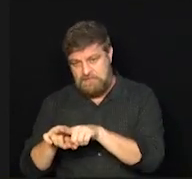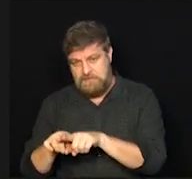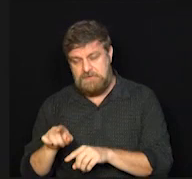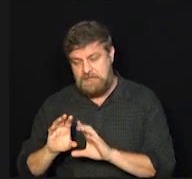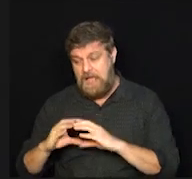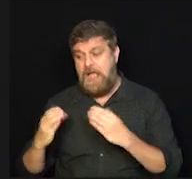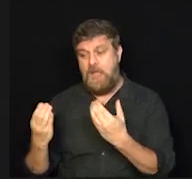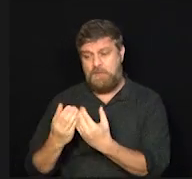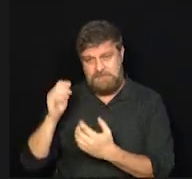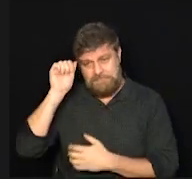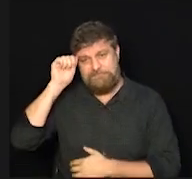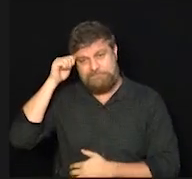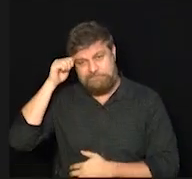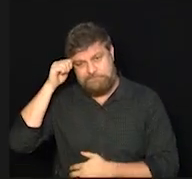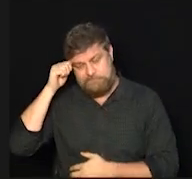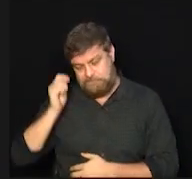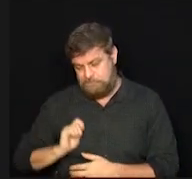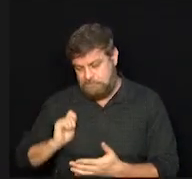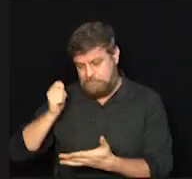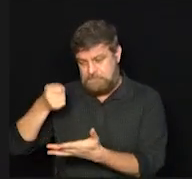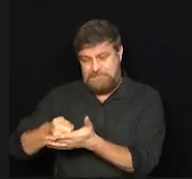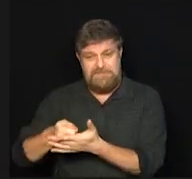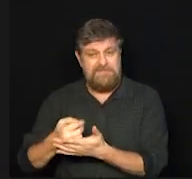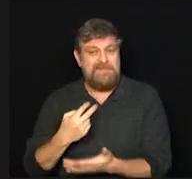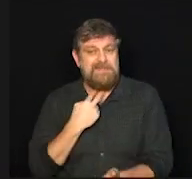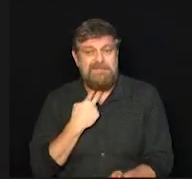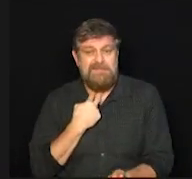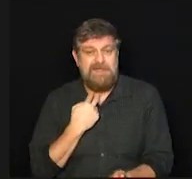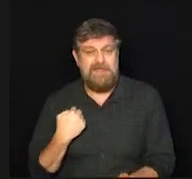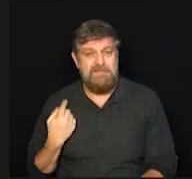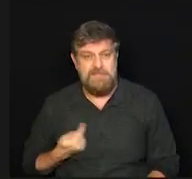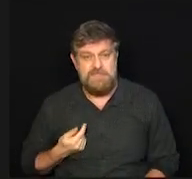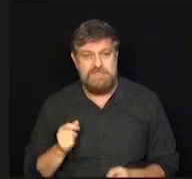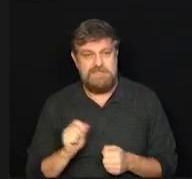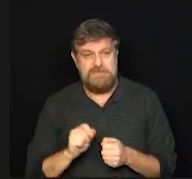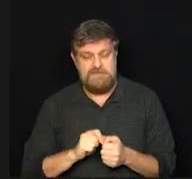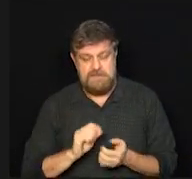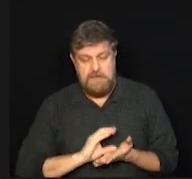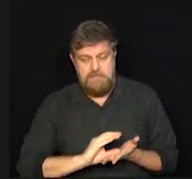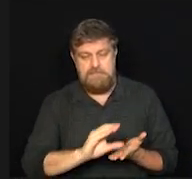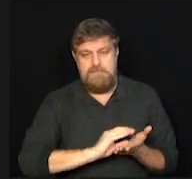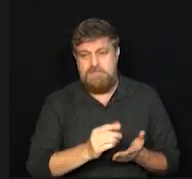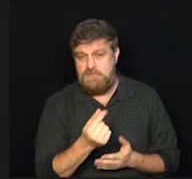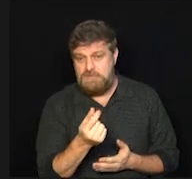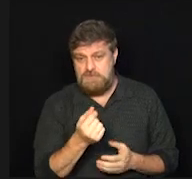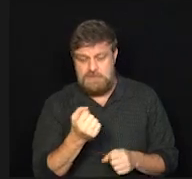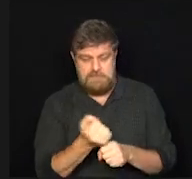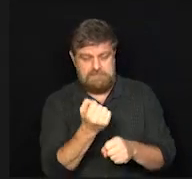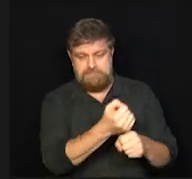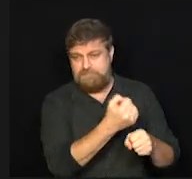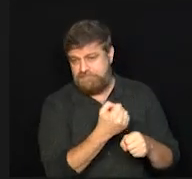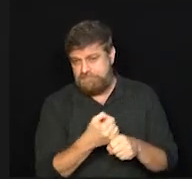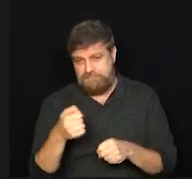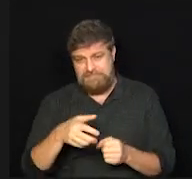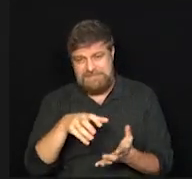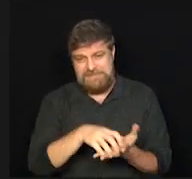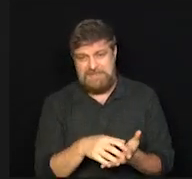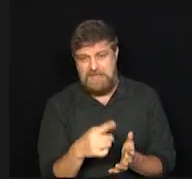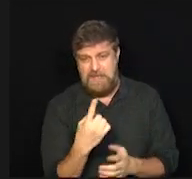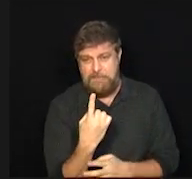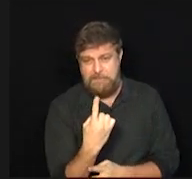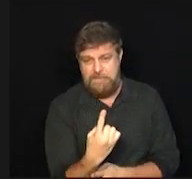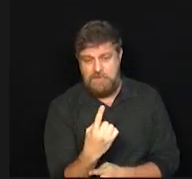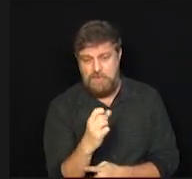habilidade e insumos em possível fazer grandes investimentos no prédio é um prédio de